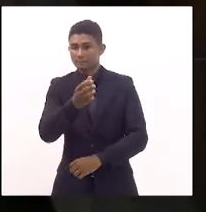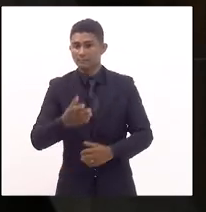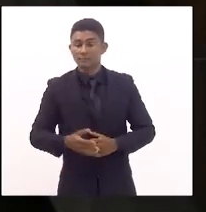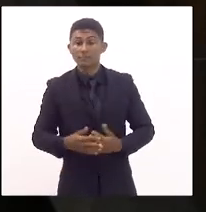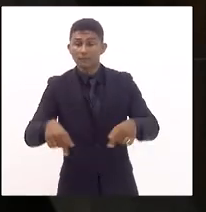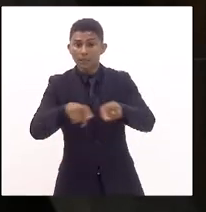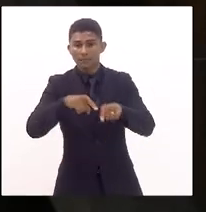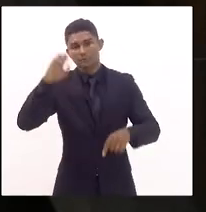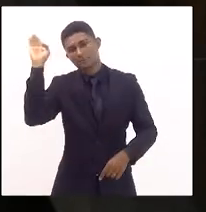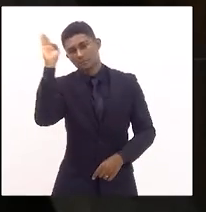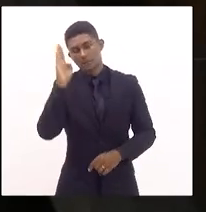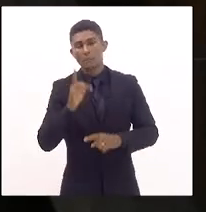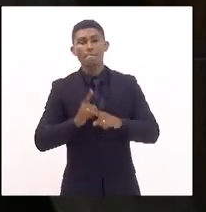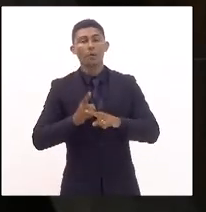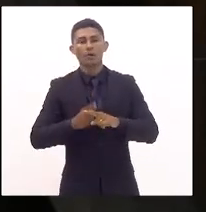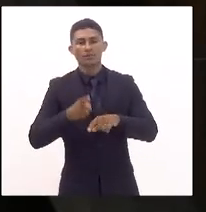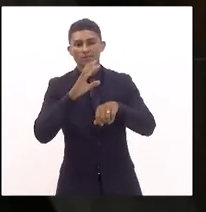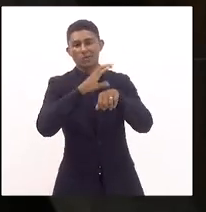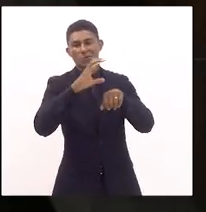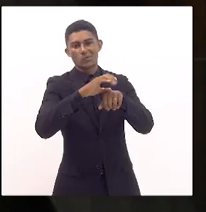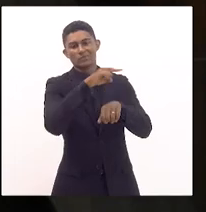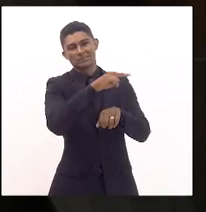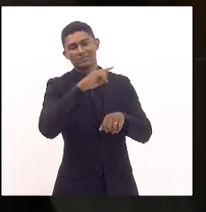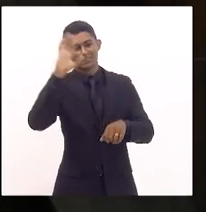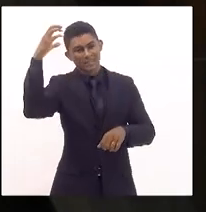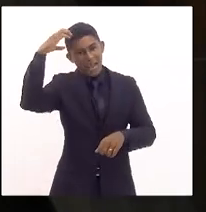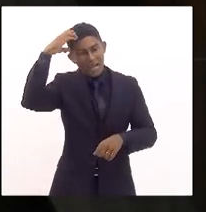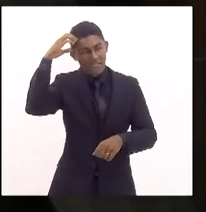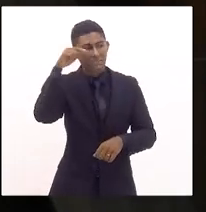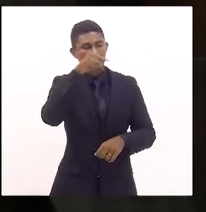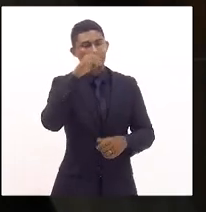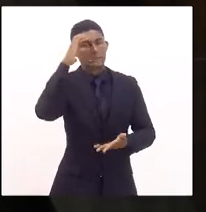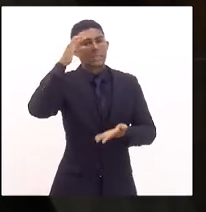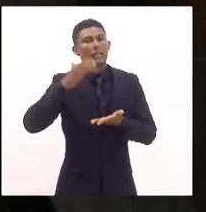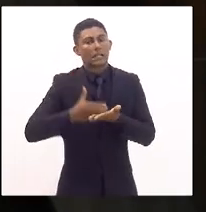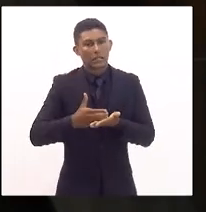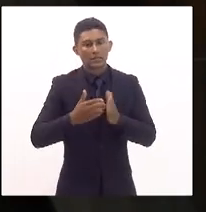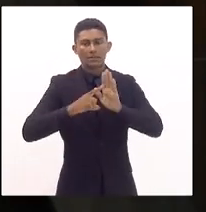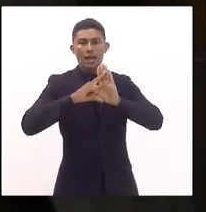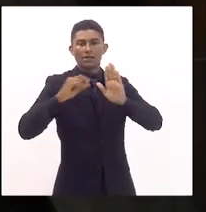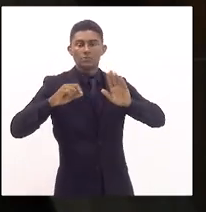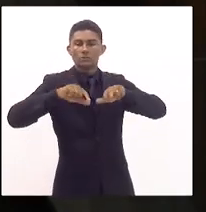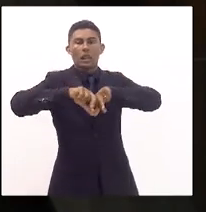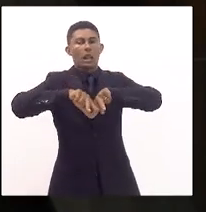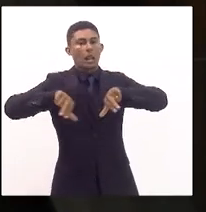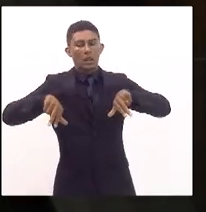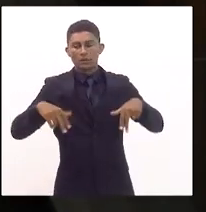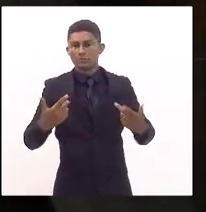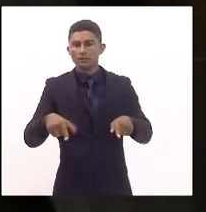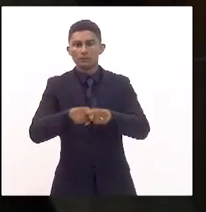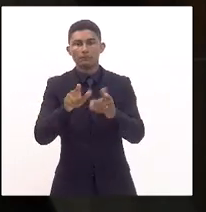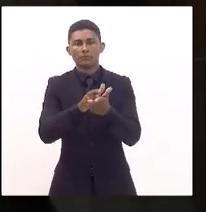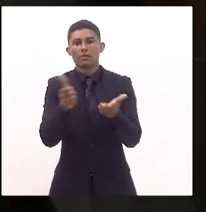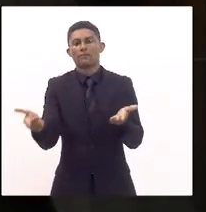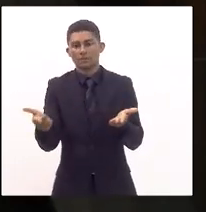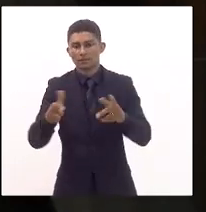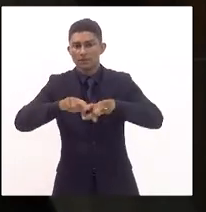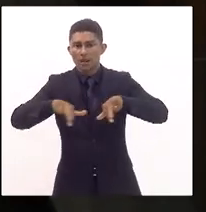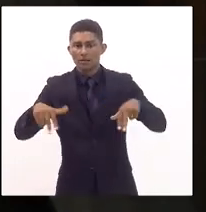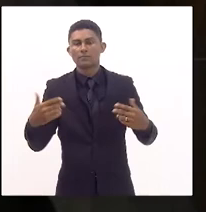e do Brasil, porque o curso de Angra foi objeto de tese, foi objeto de artigos de revistas